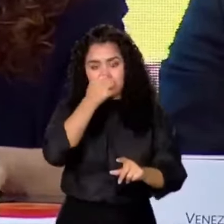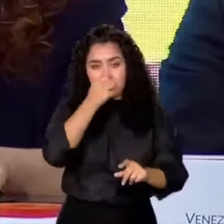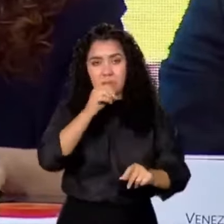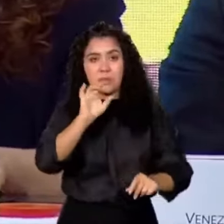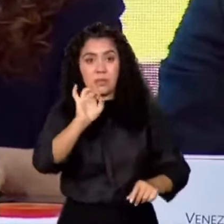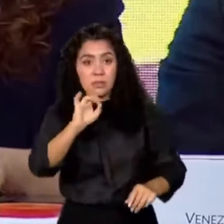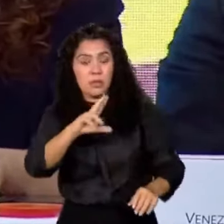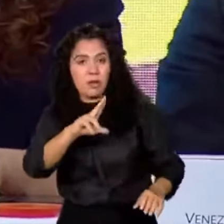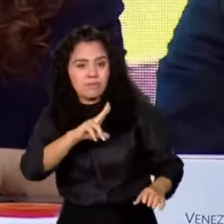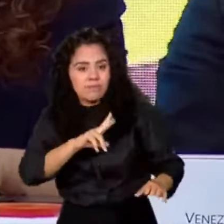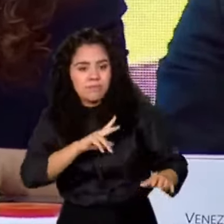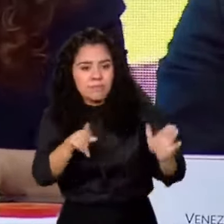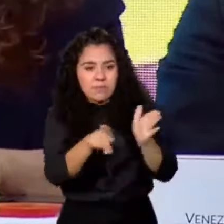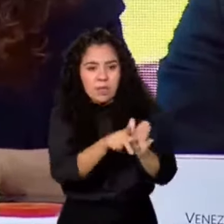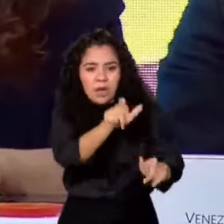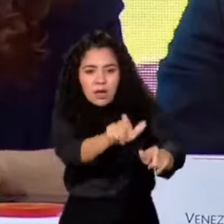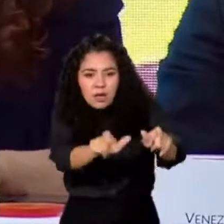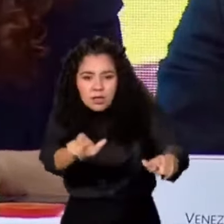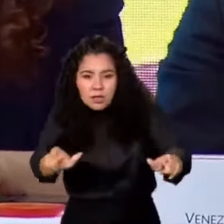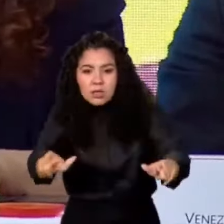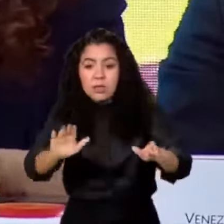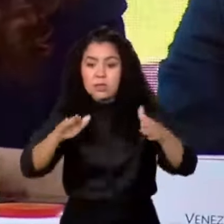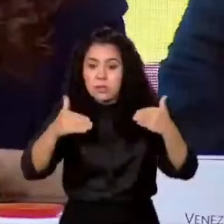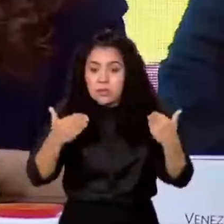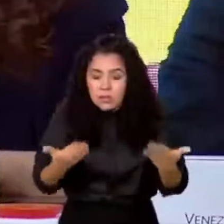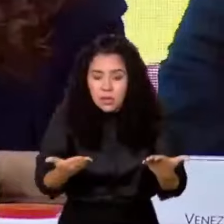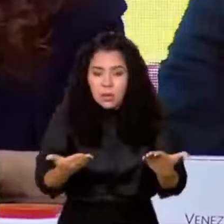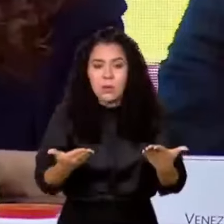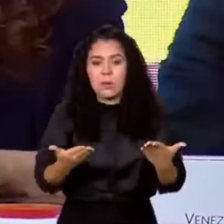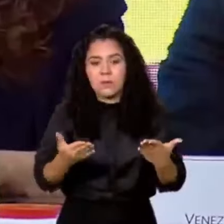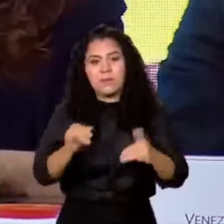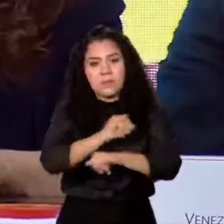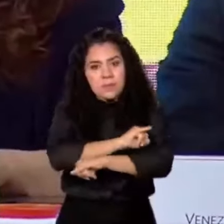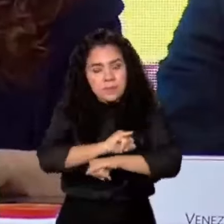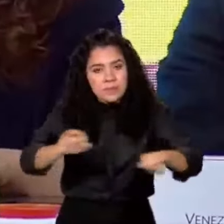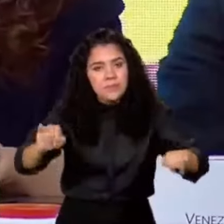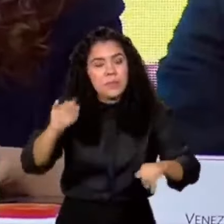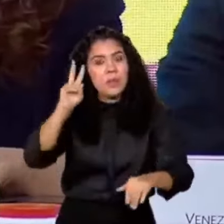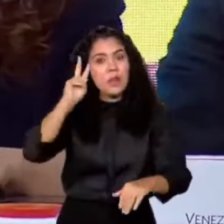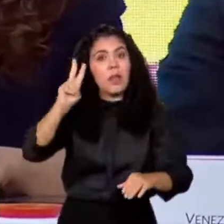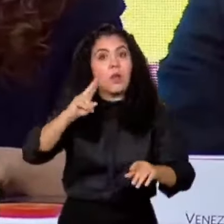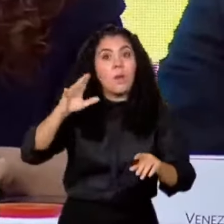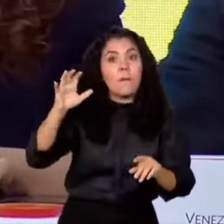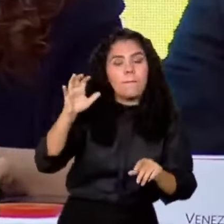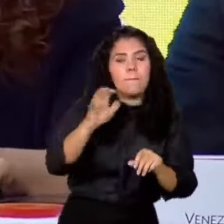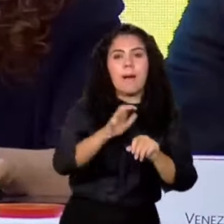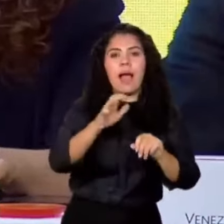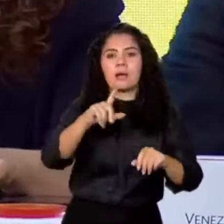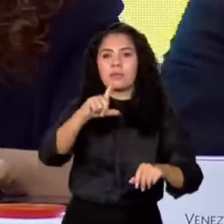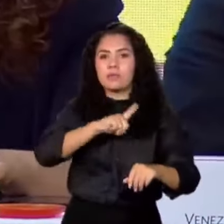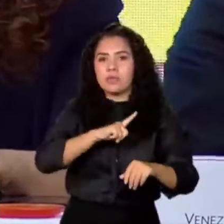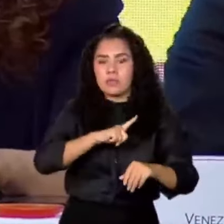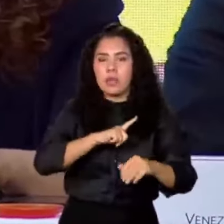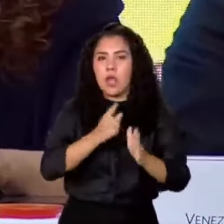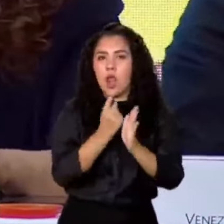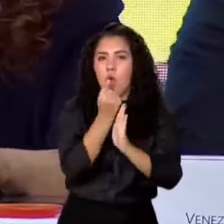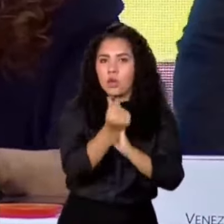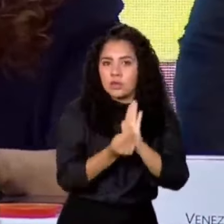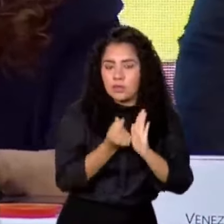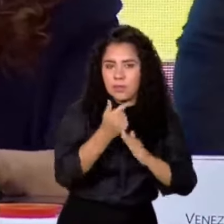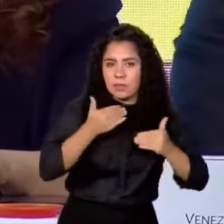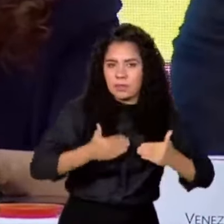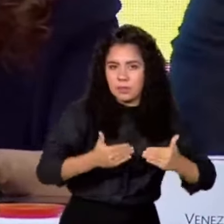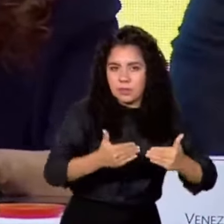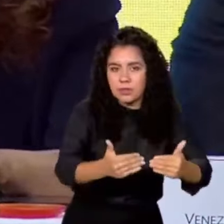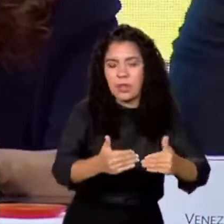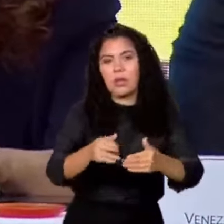pessoal. Então, é bom só lembrar o impacto que isso tem no orçamento do Ministério das Universidades e Institutos